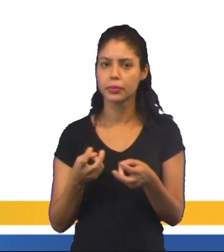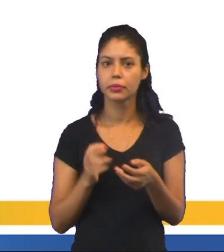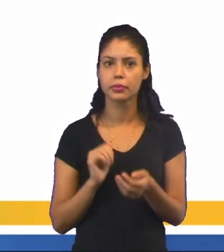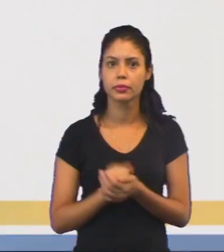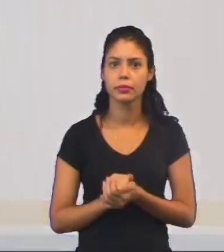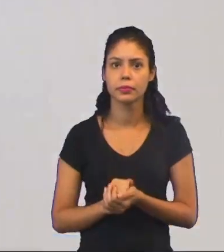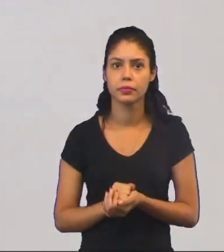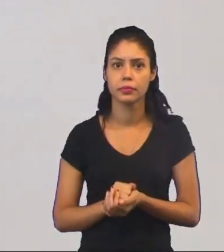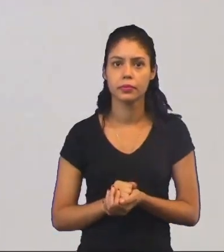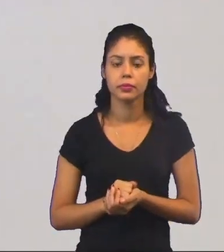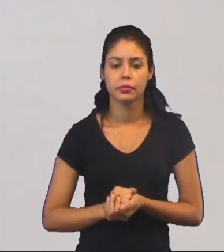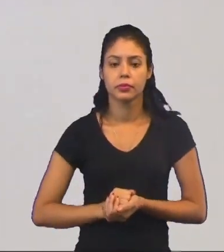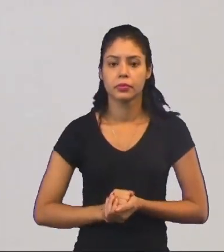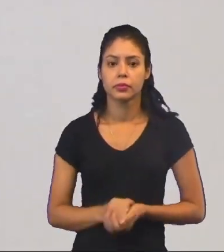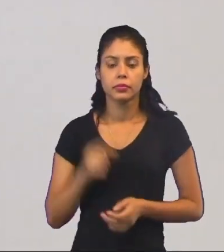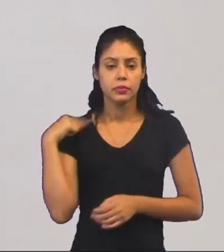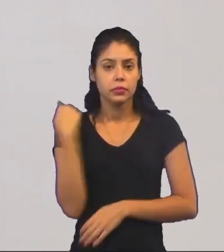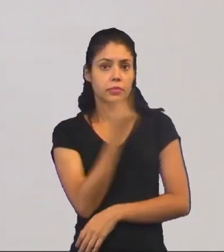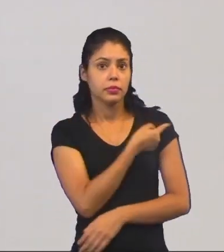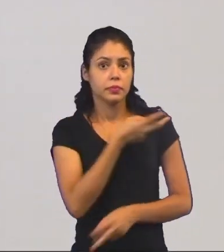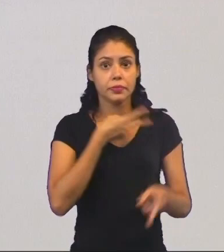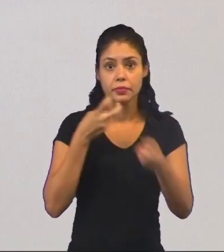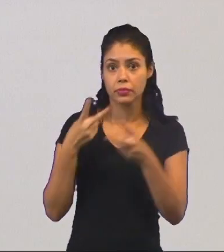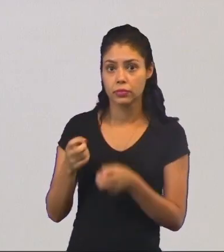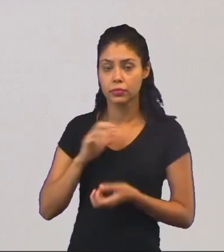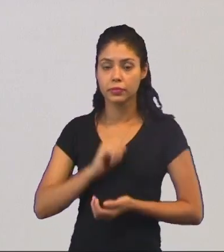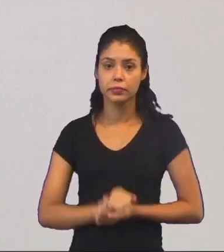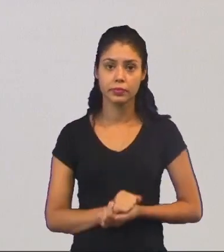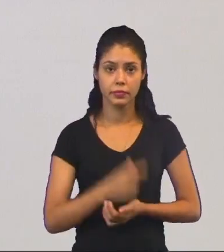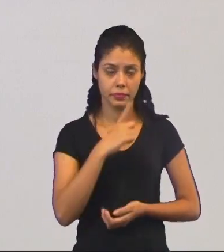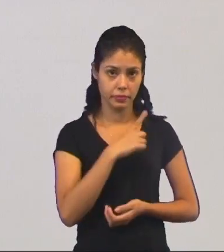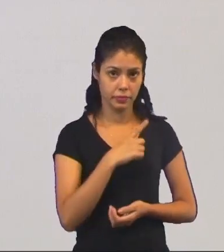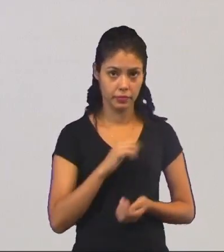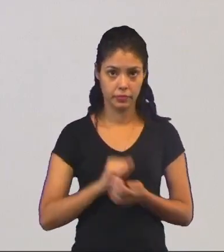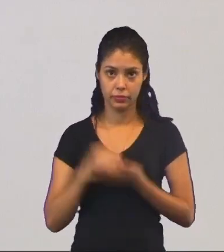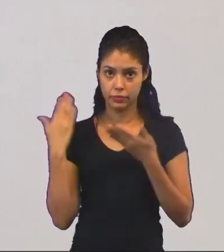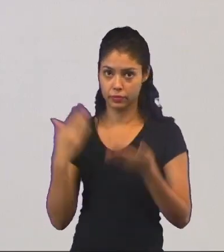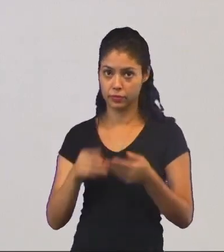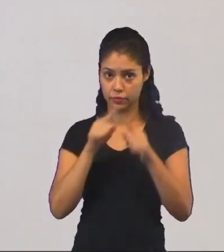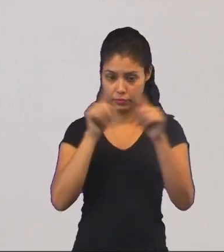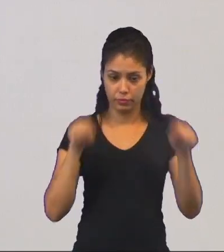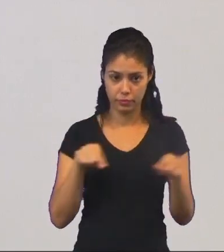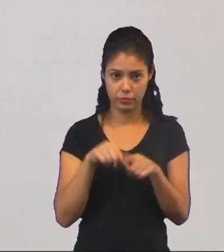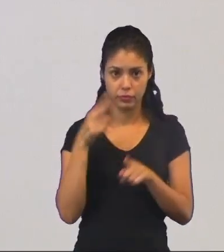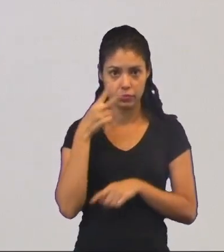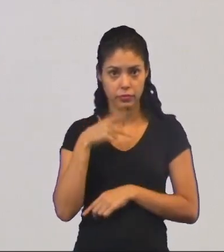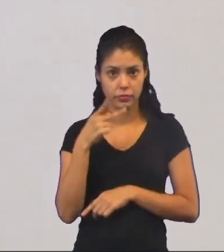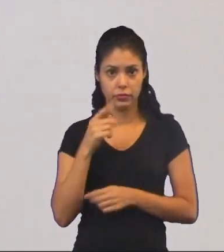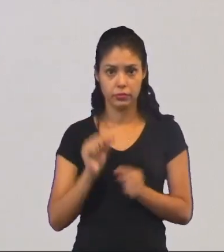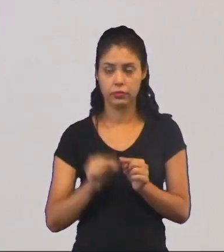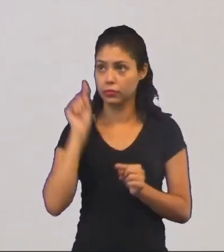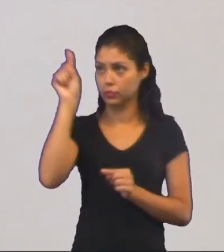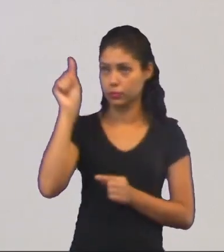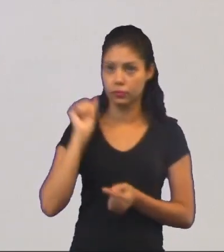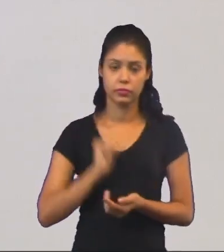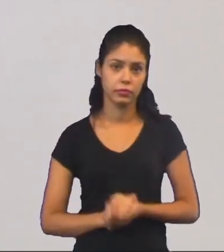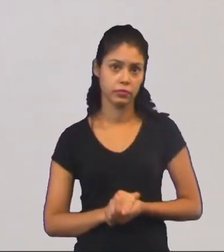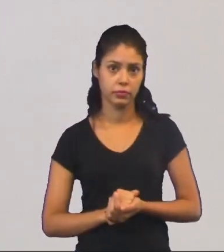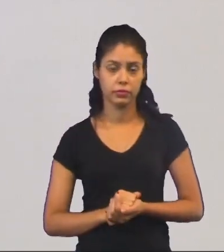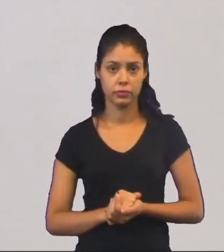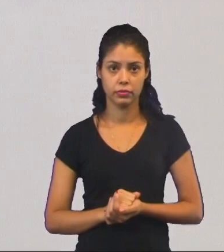a esse ponto aí pessoal a gente sempre observa tem gente que chega no quadro e disse aqui é um